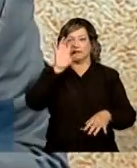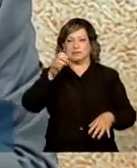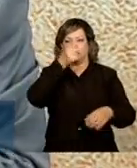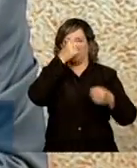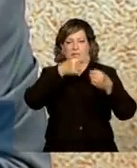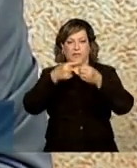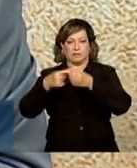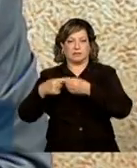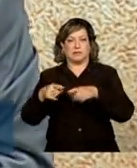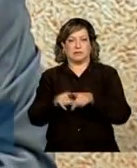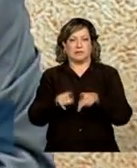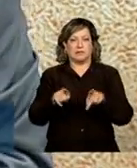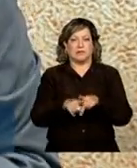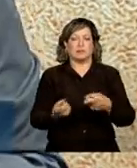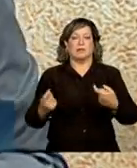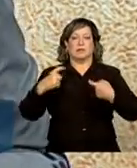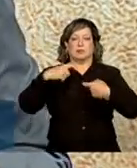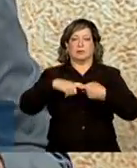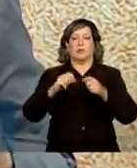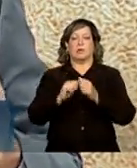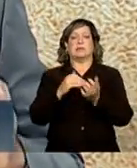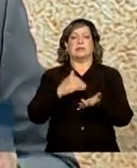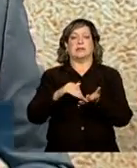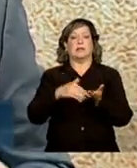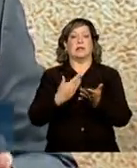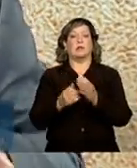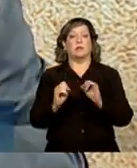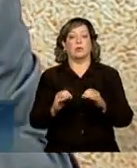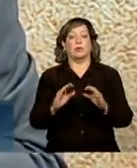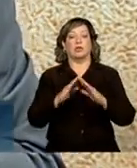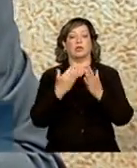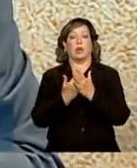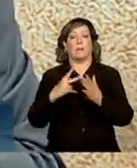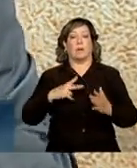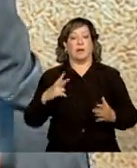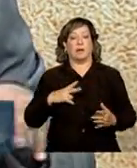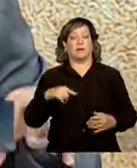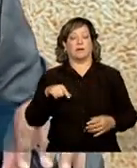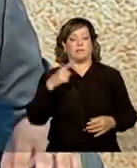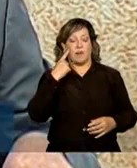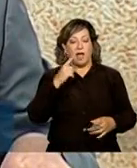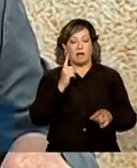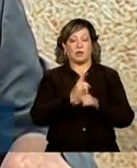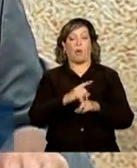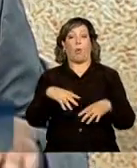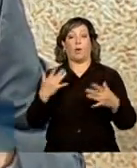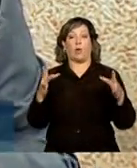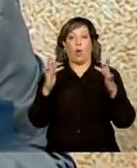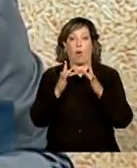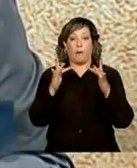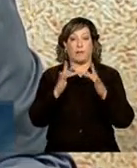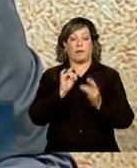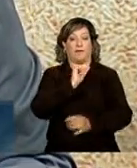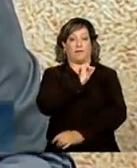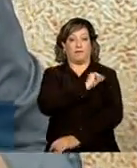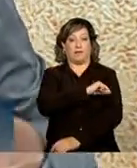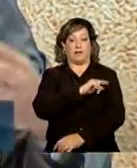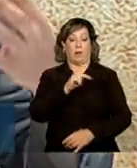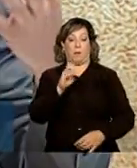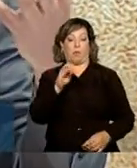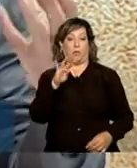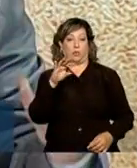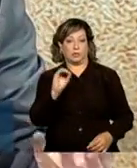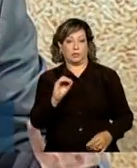Educação com as escolas particulares porque acreditamos os estudos mostram quando você combina a vacinação no posto de